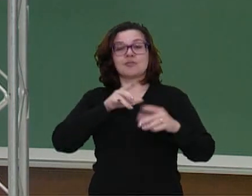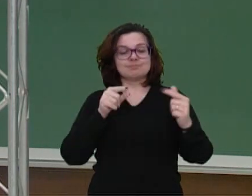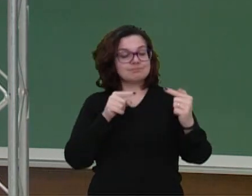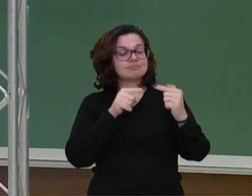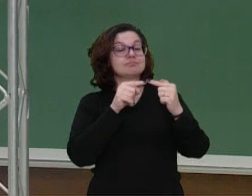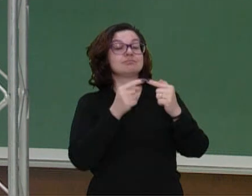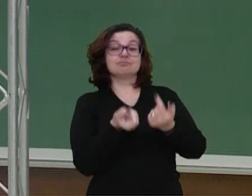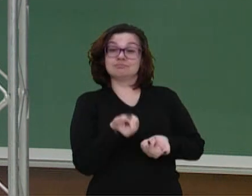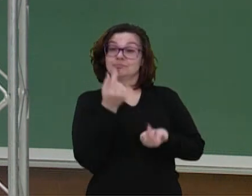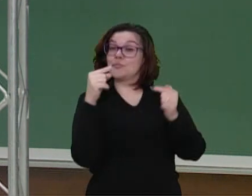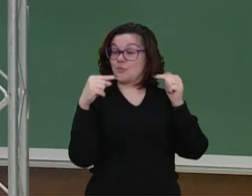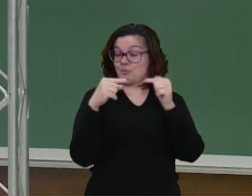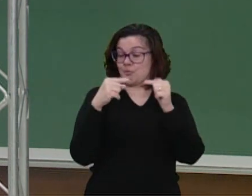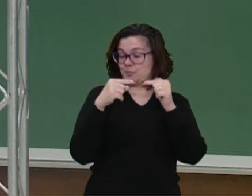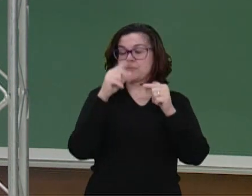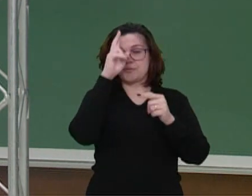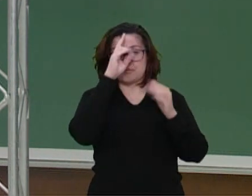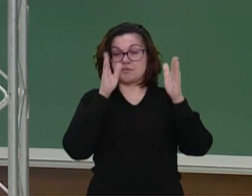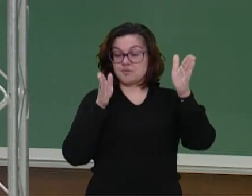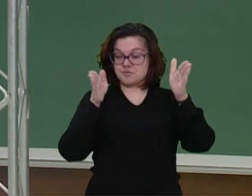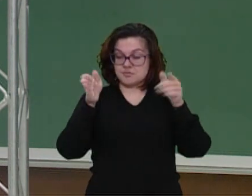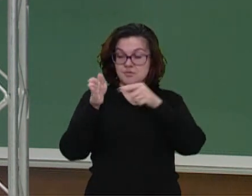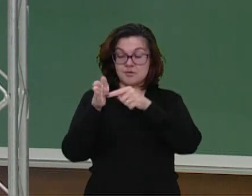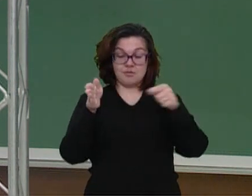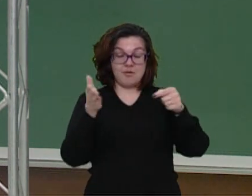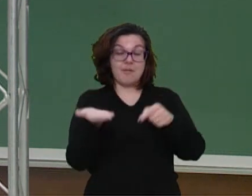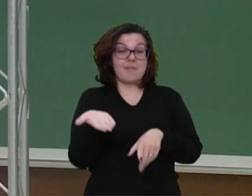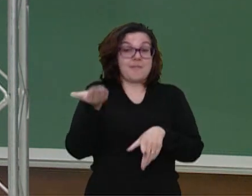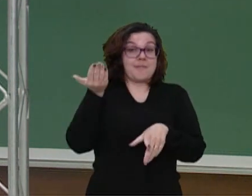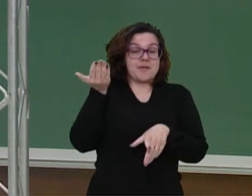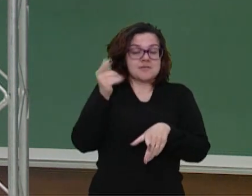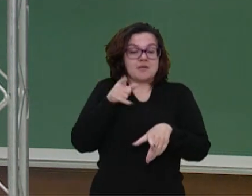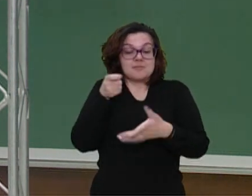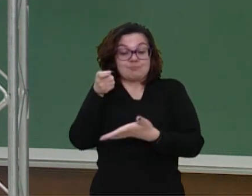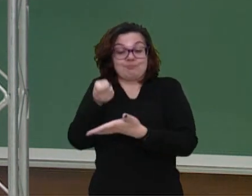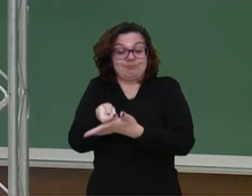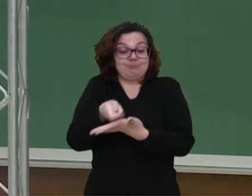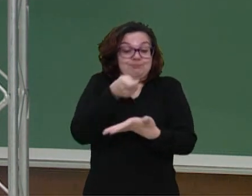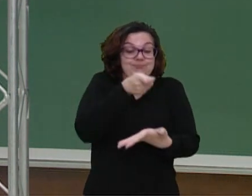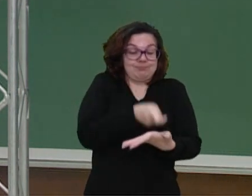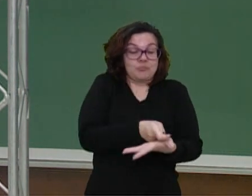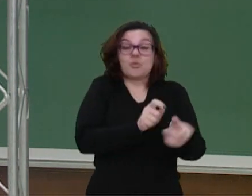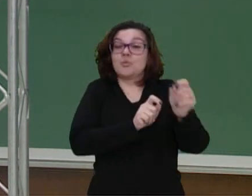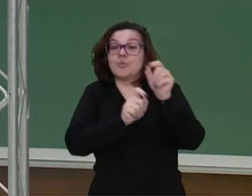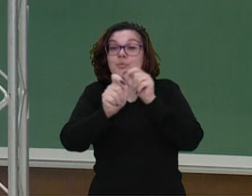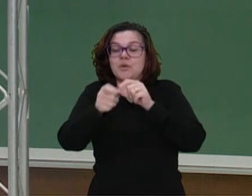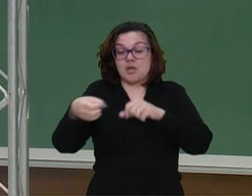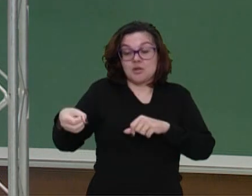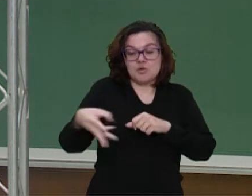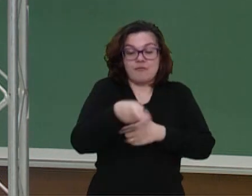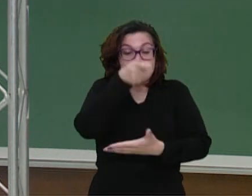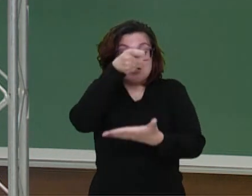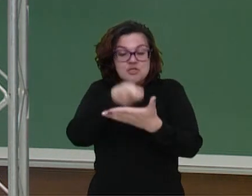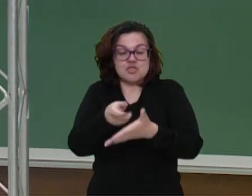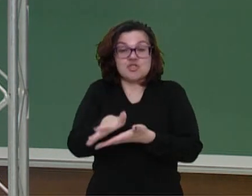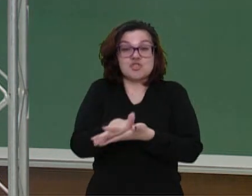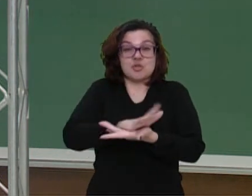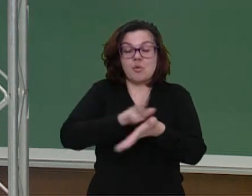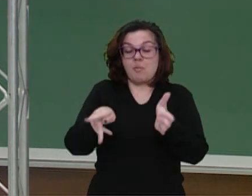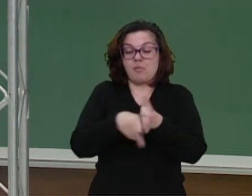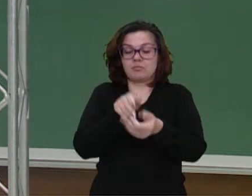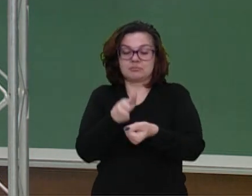coincidência histórica, olhando para o passado, de que esses regimes acabaram criando ditaduras de partido